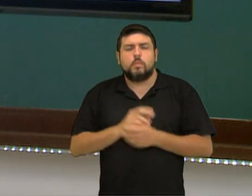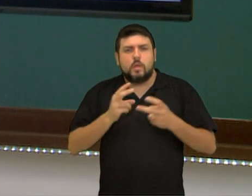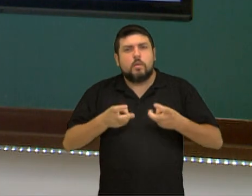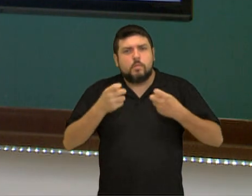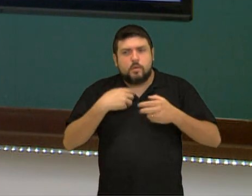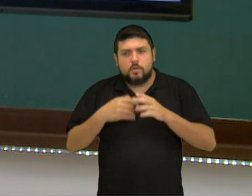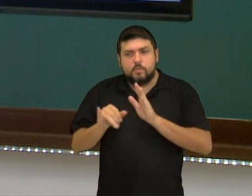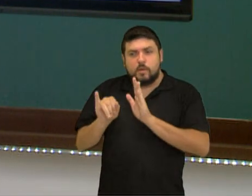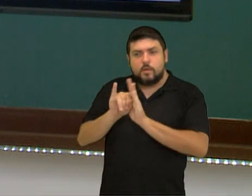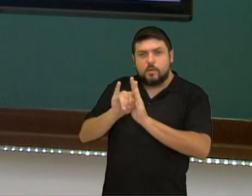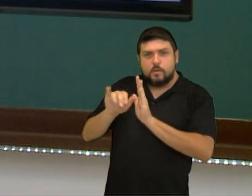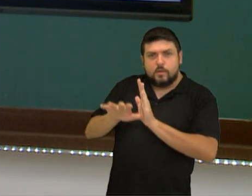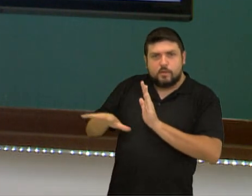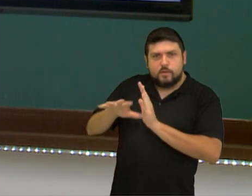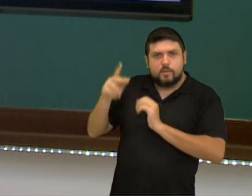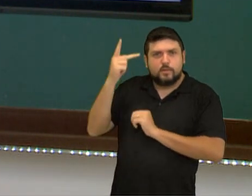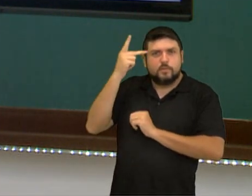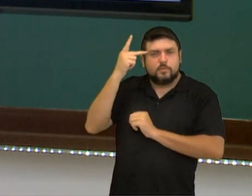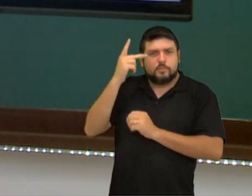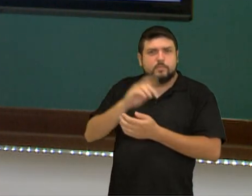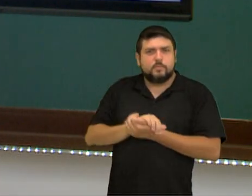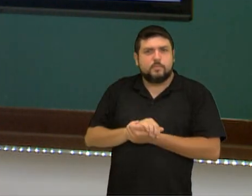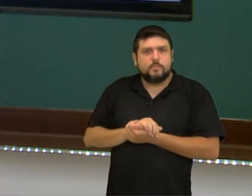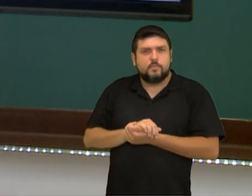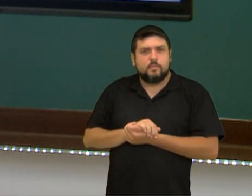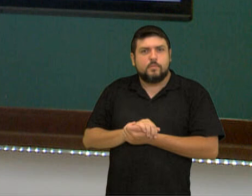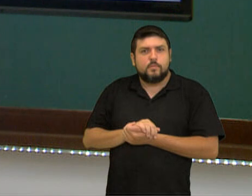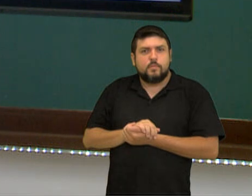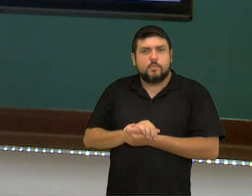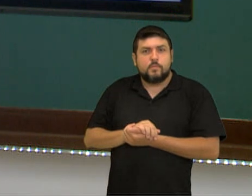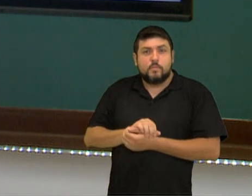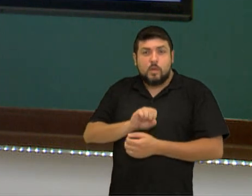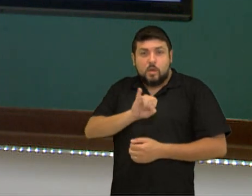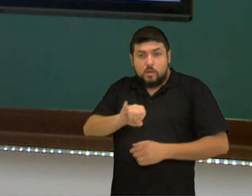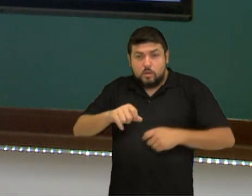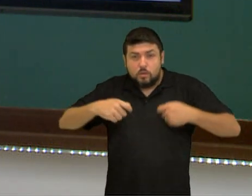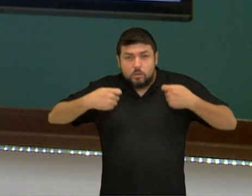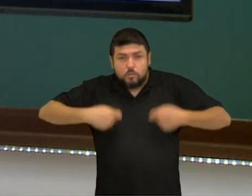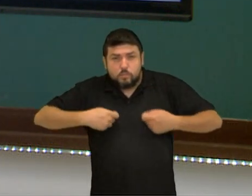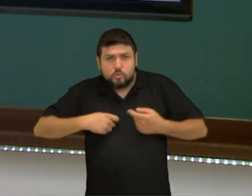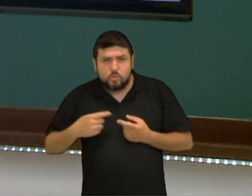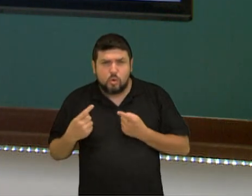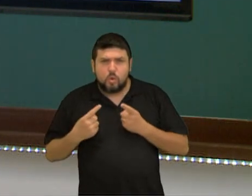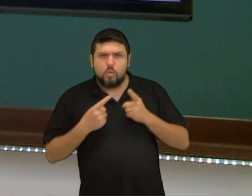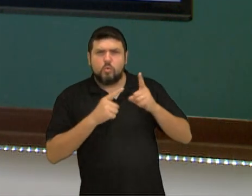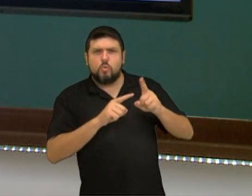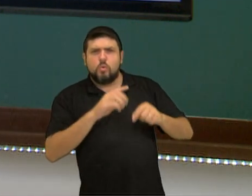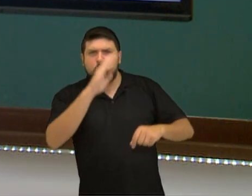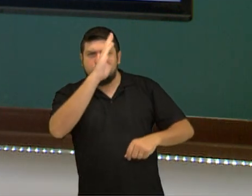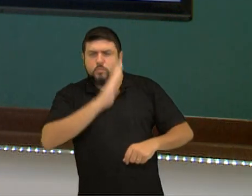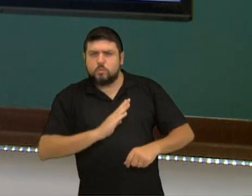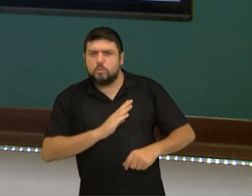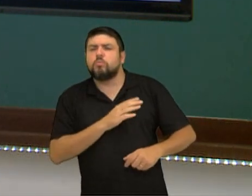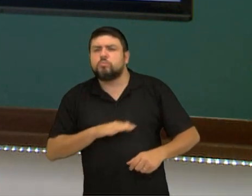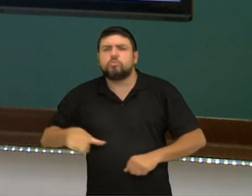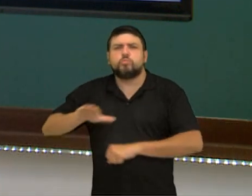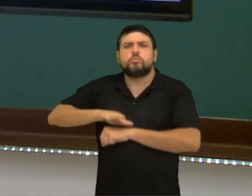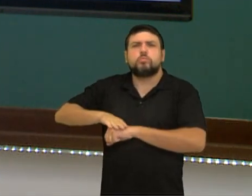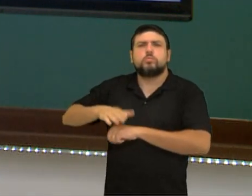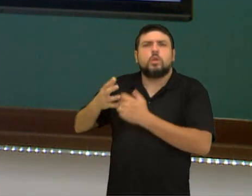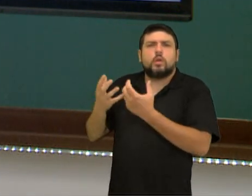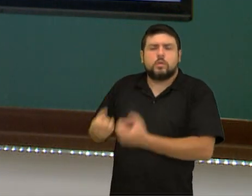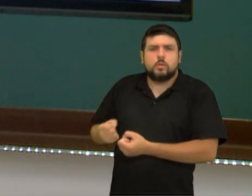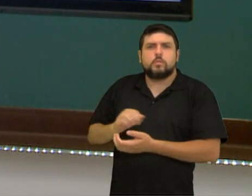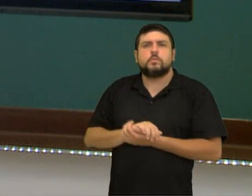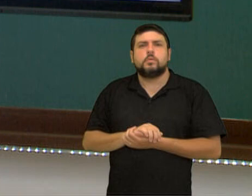dos paulistas. Eles, se fosse preciso ir contra o Brasil, eles iriam. Então isso era um